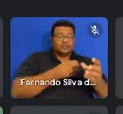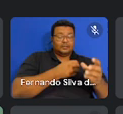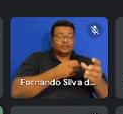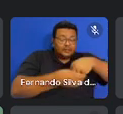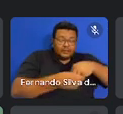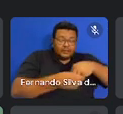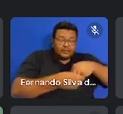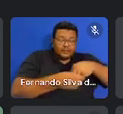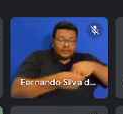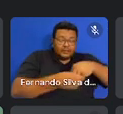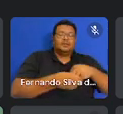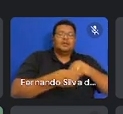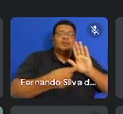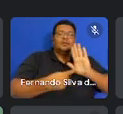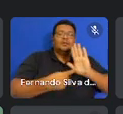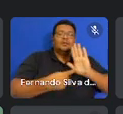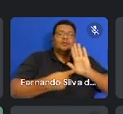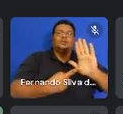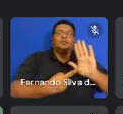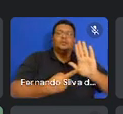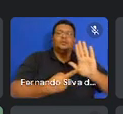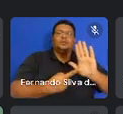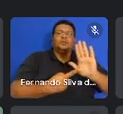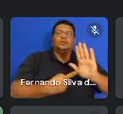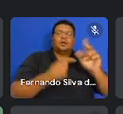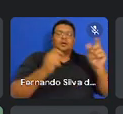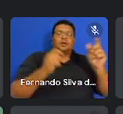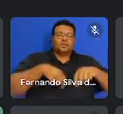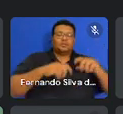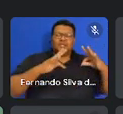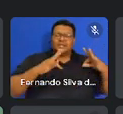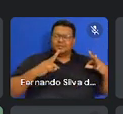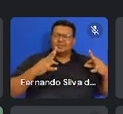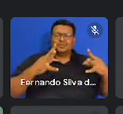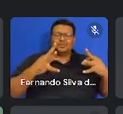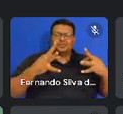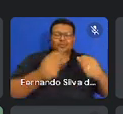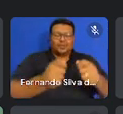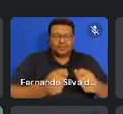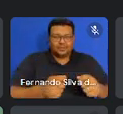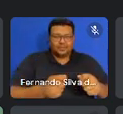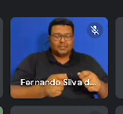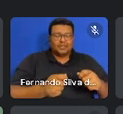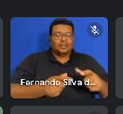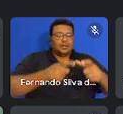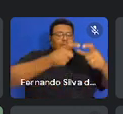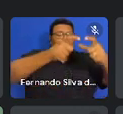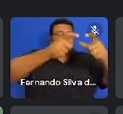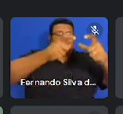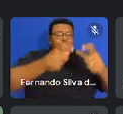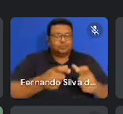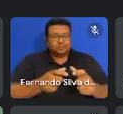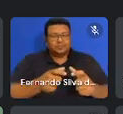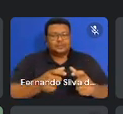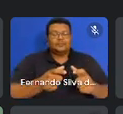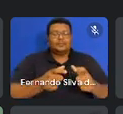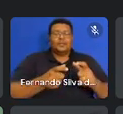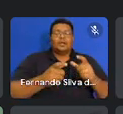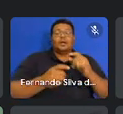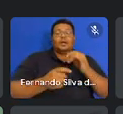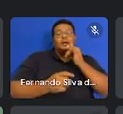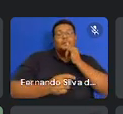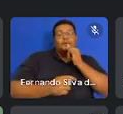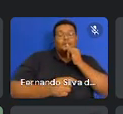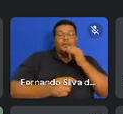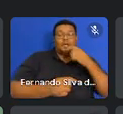vai representar todas as possibilidades do meu disco cair dentro. Ou seja, eu vou jogar um